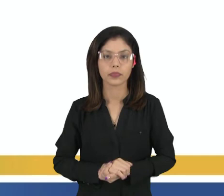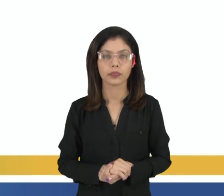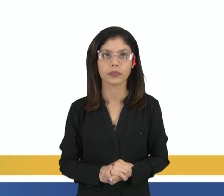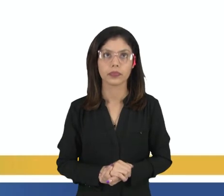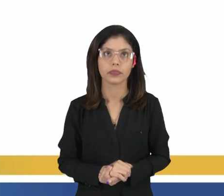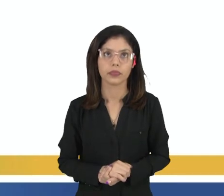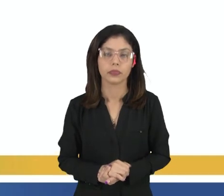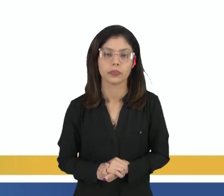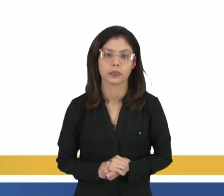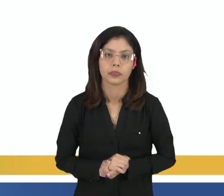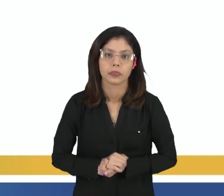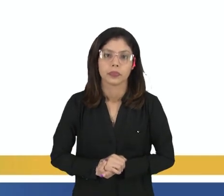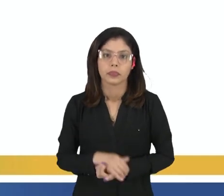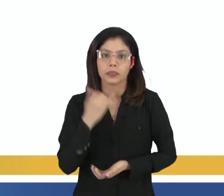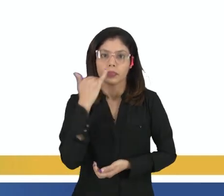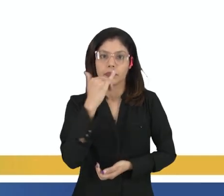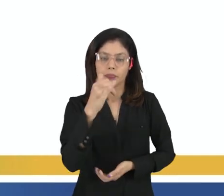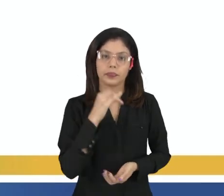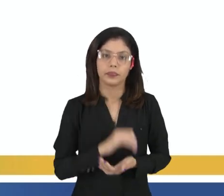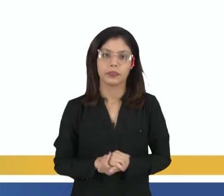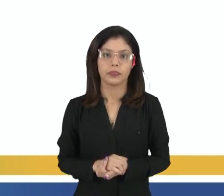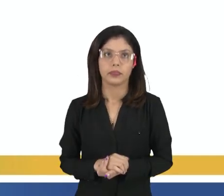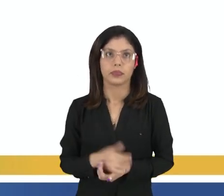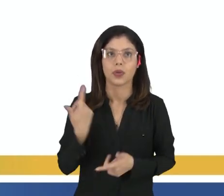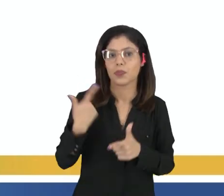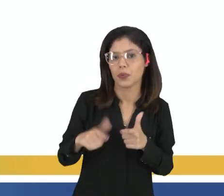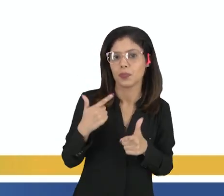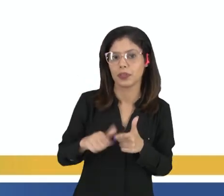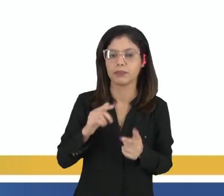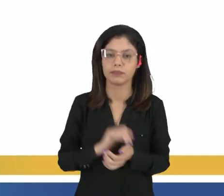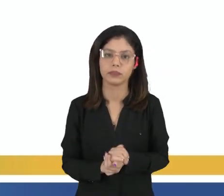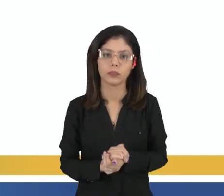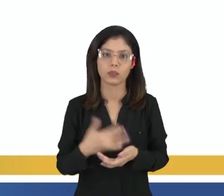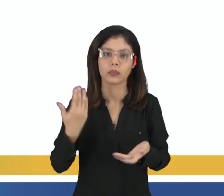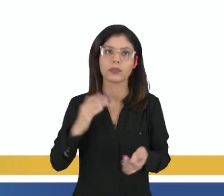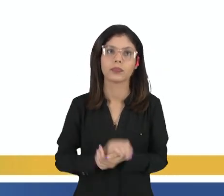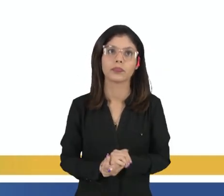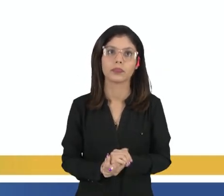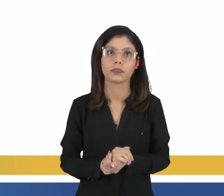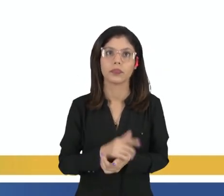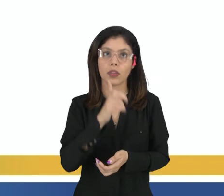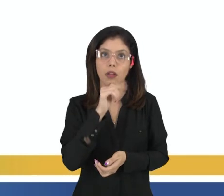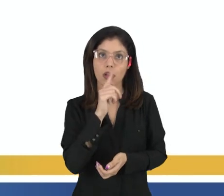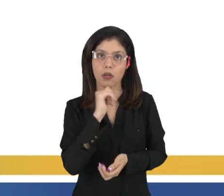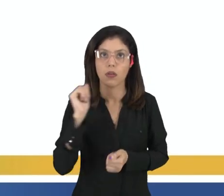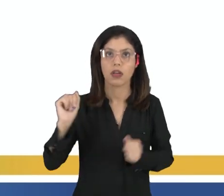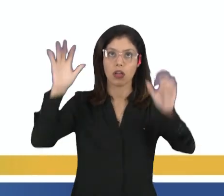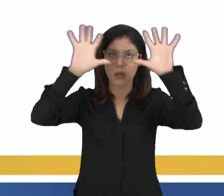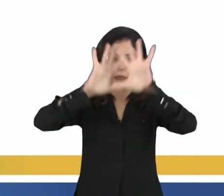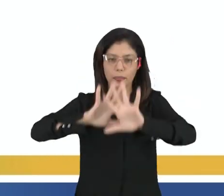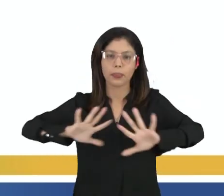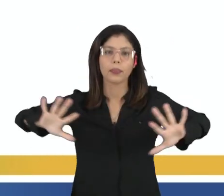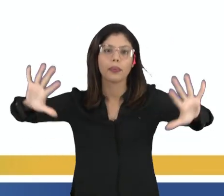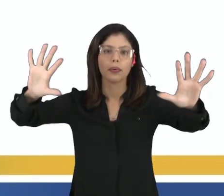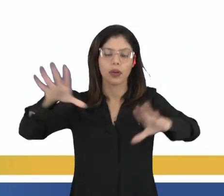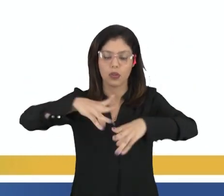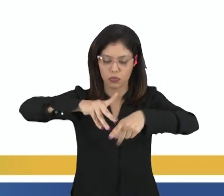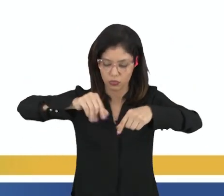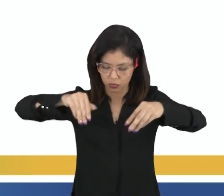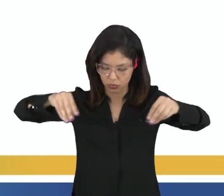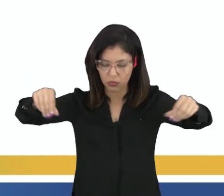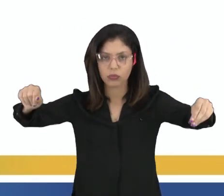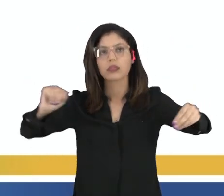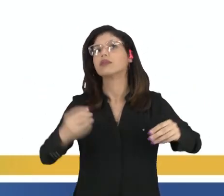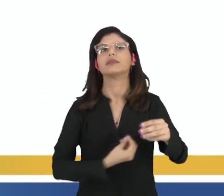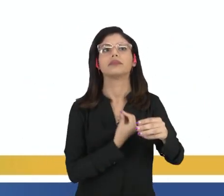desses eletrônicos que é prejudicial ou que contamina a água, o ar ou o solo? Aí nós